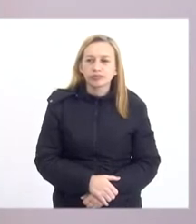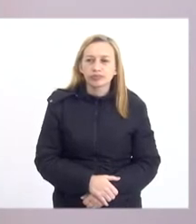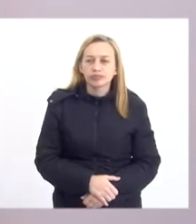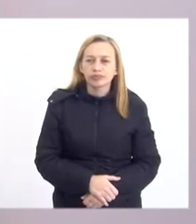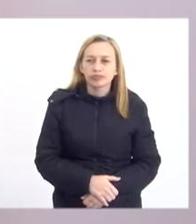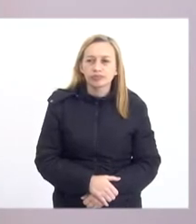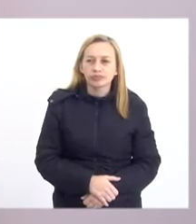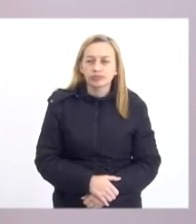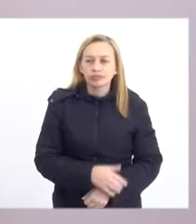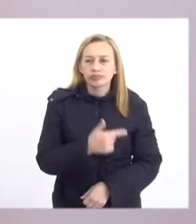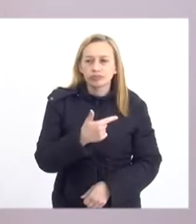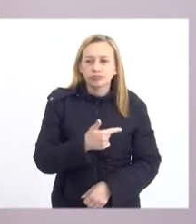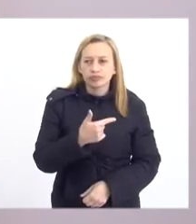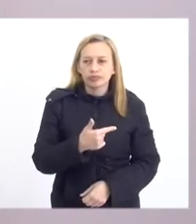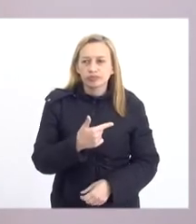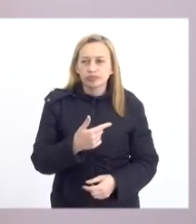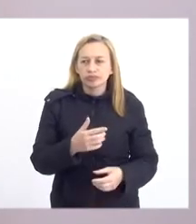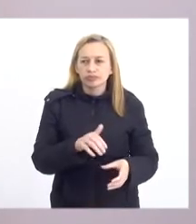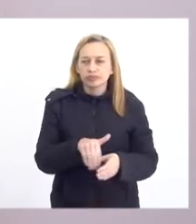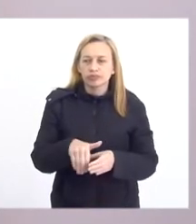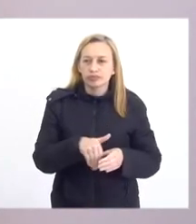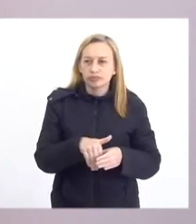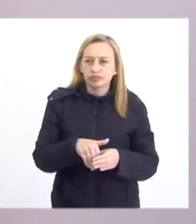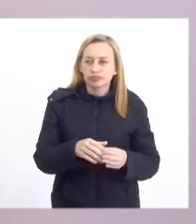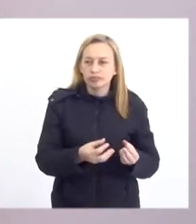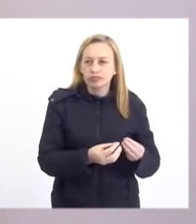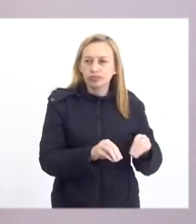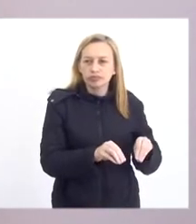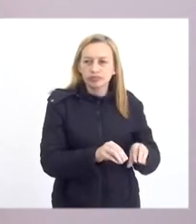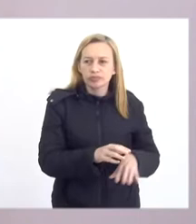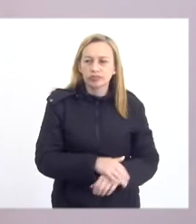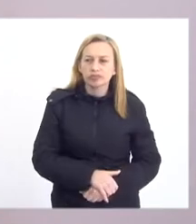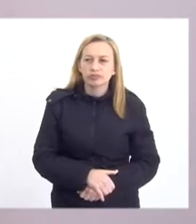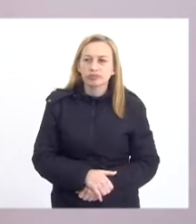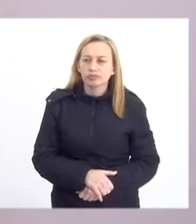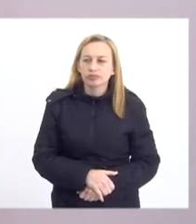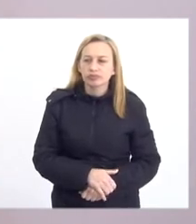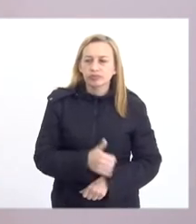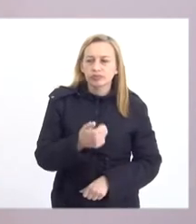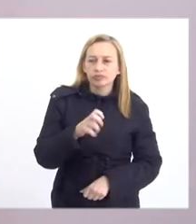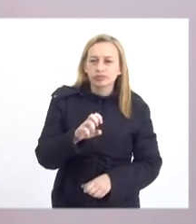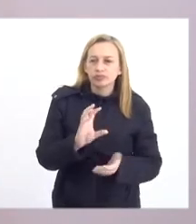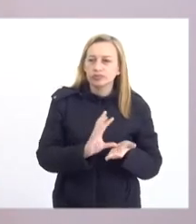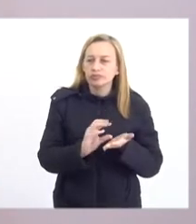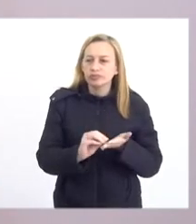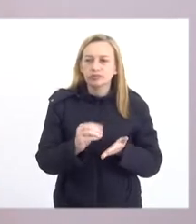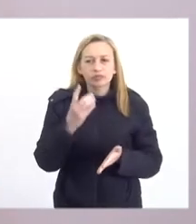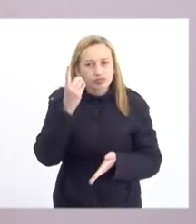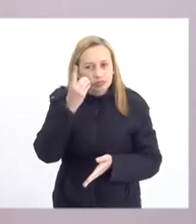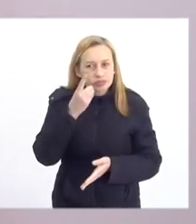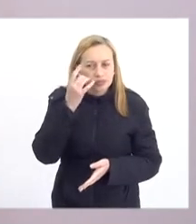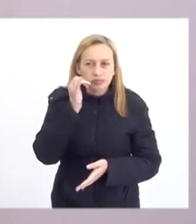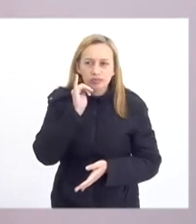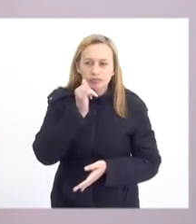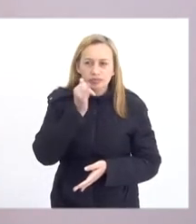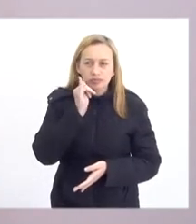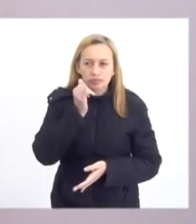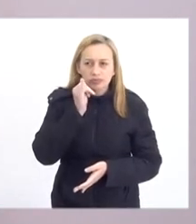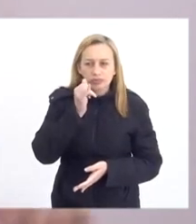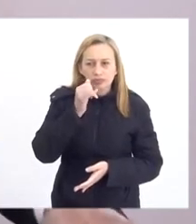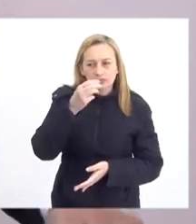pela segunda discussão e votação dos pareceres pela prejudicabilidade. O 15 da pauta, relator deputado Márcio Pacheco. Projeto de